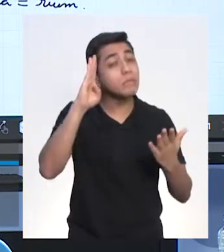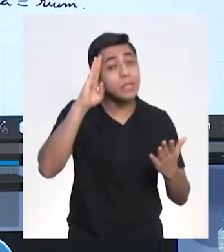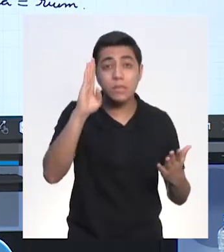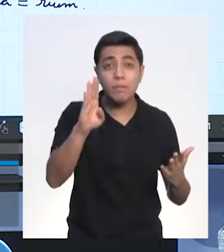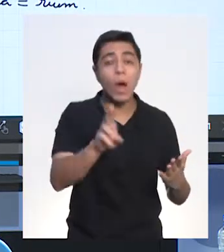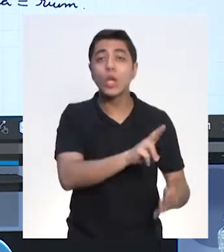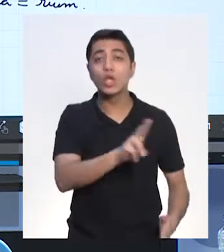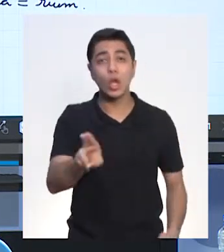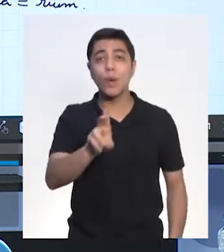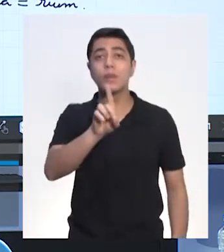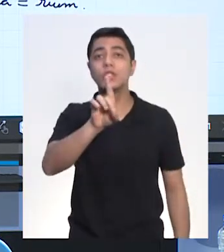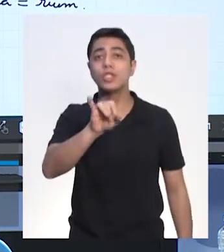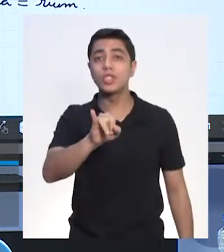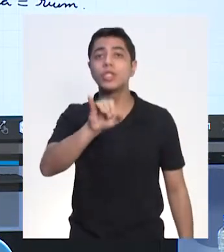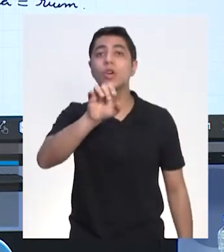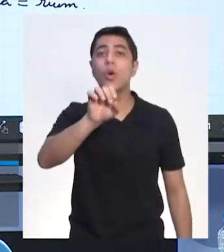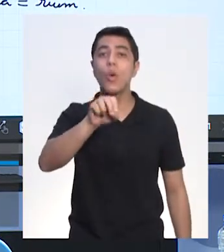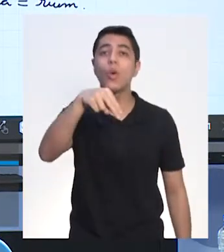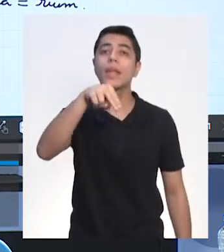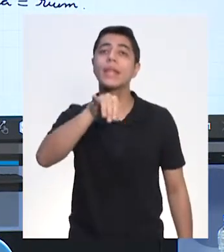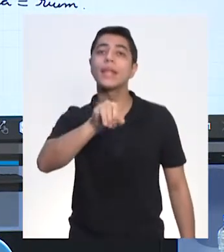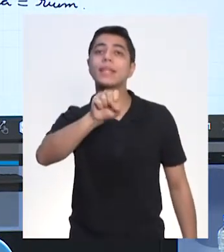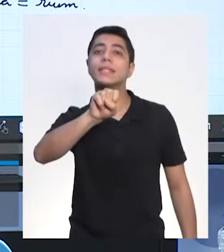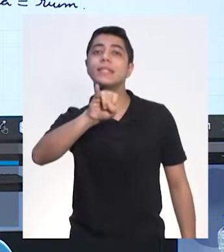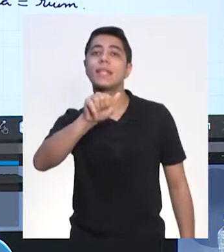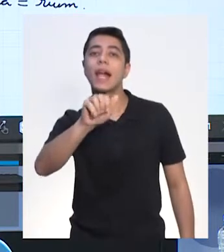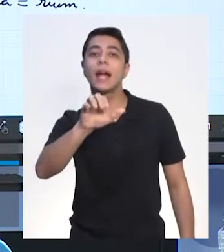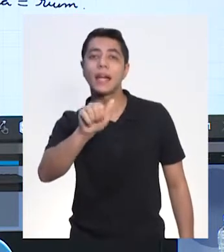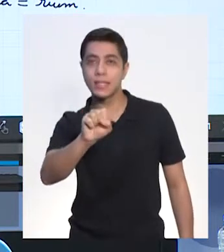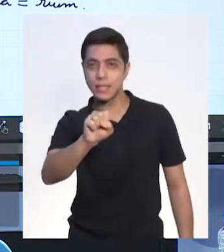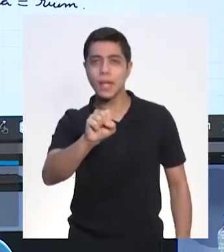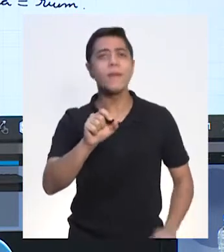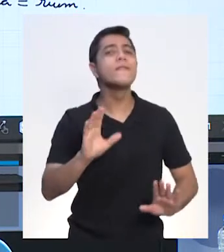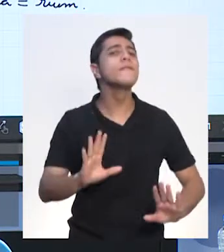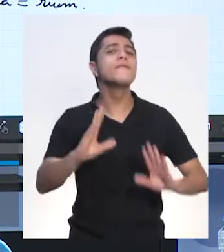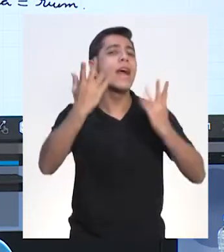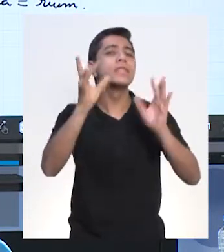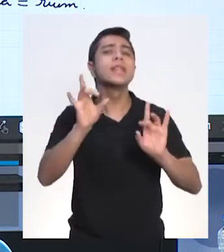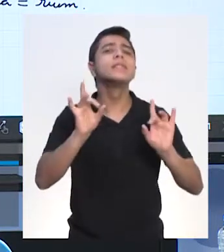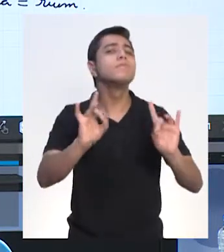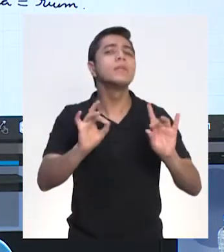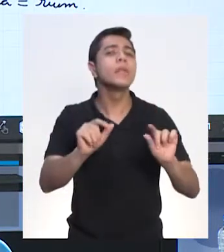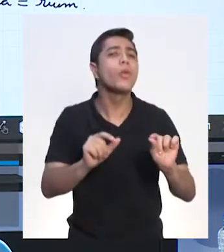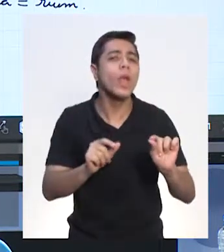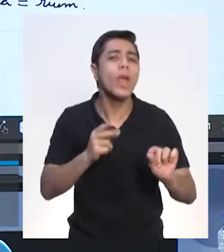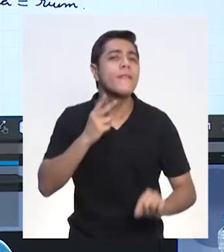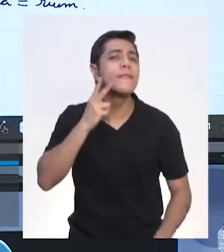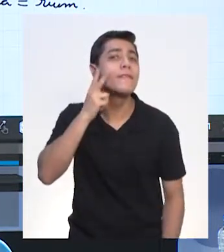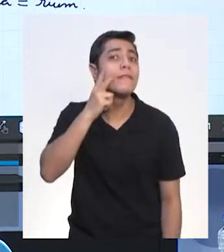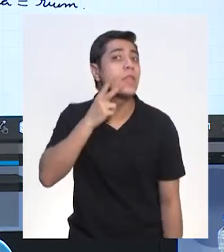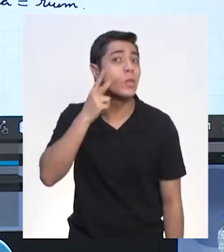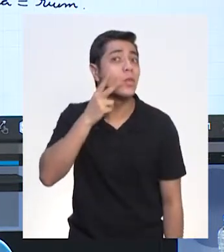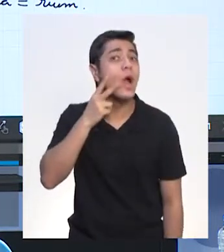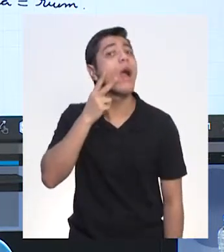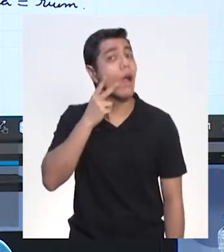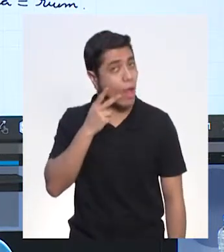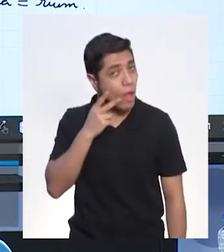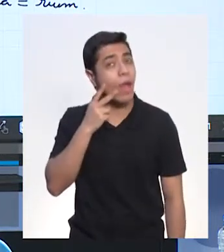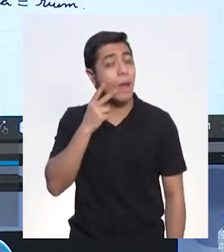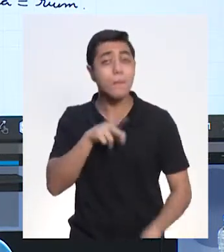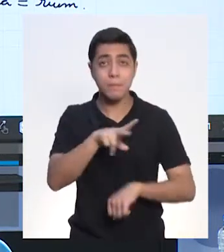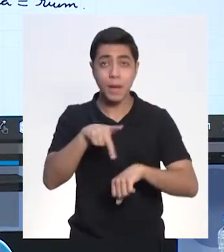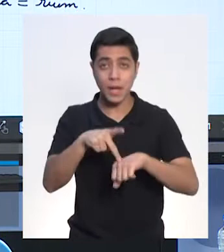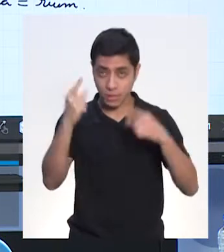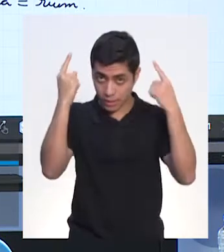Né? Porque o vinho era o grande produto de exportação da Grécia, era o grande carro-chefe que trazia dinheiro, né?